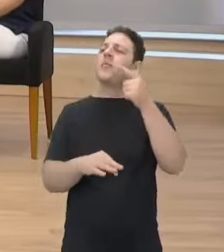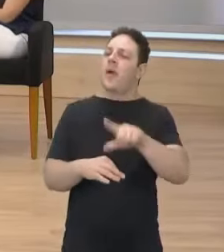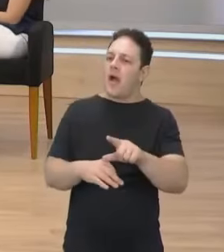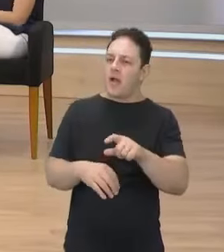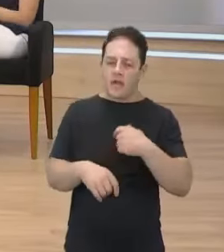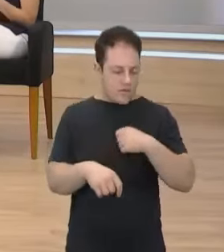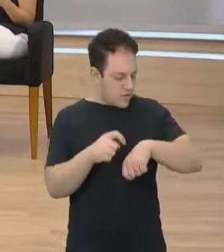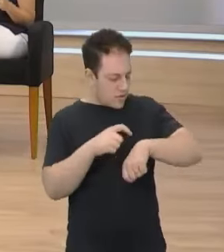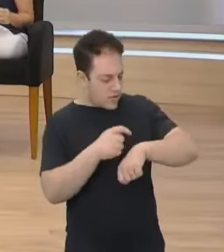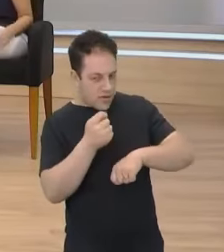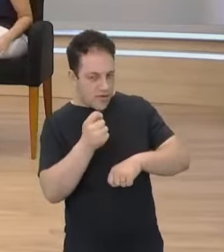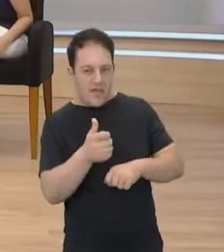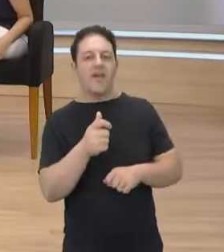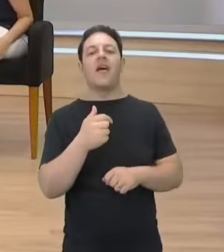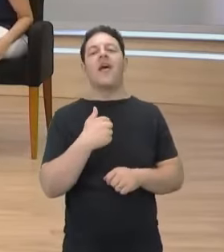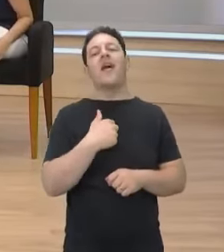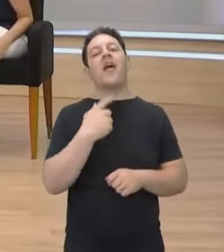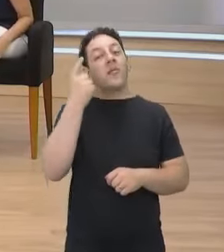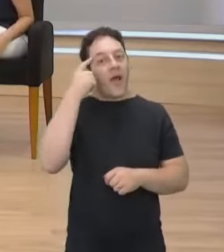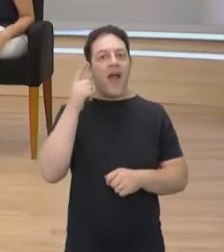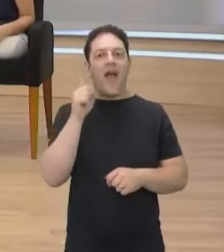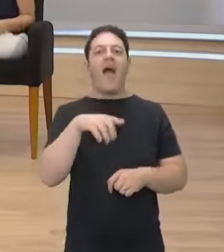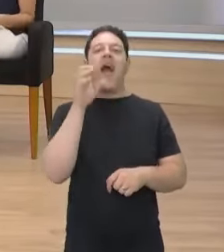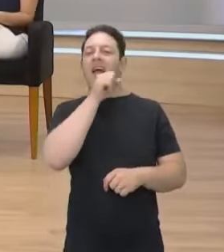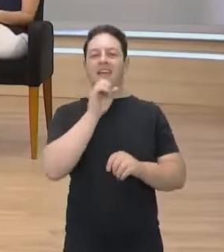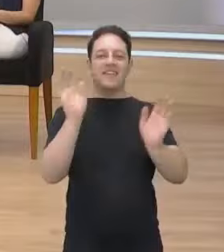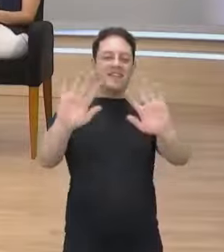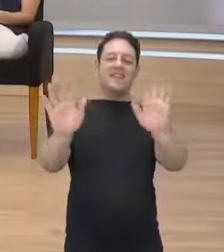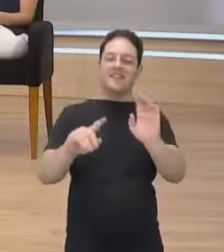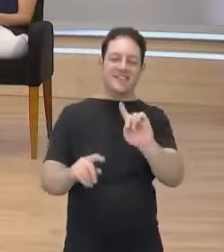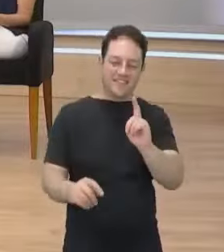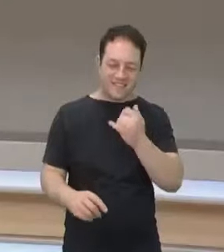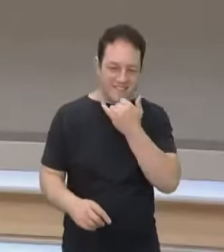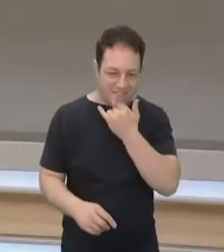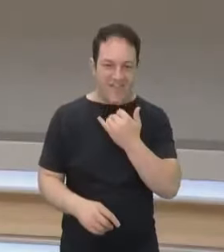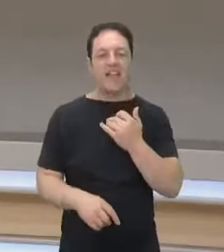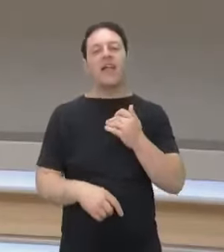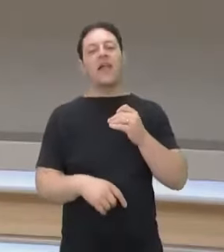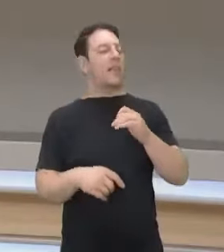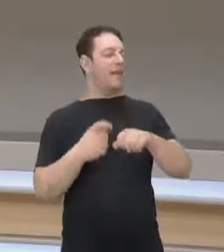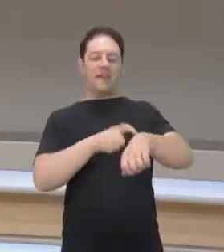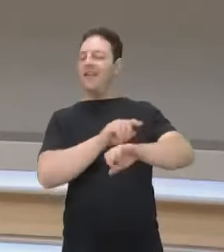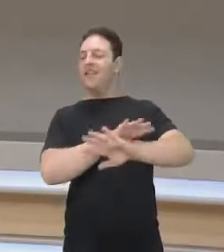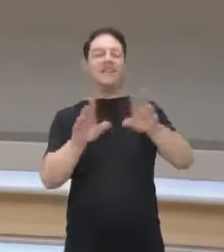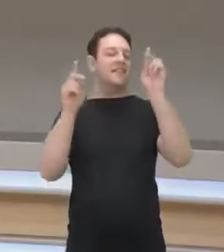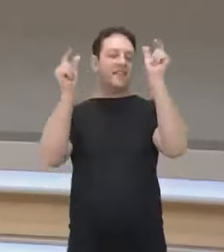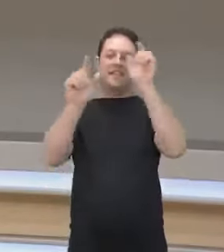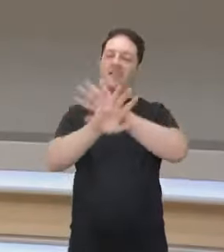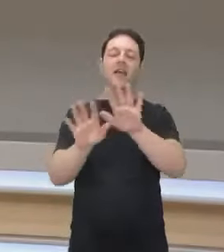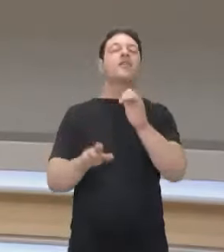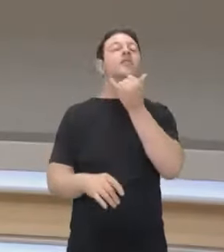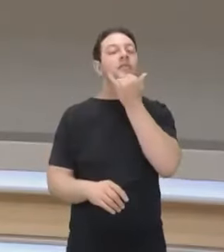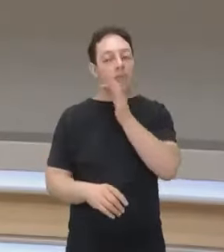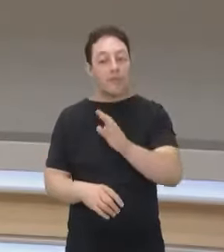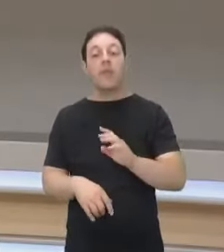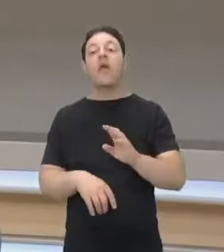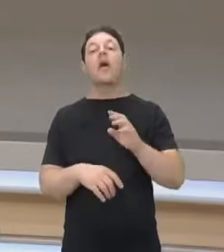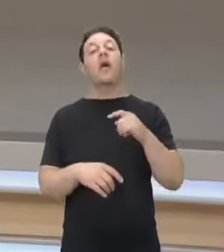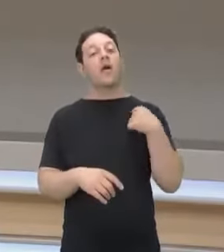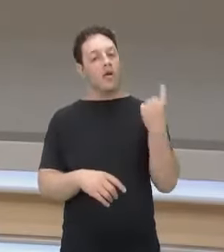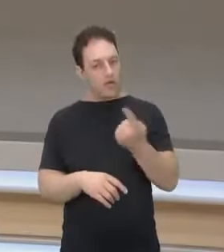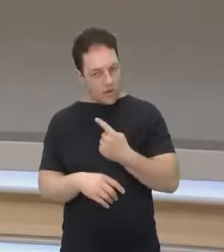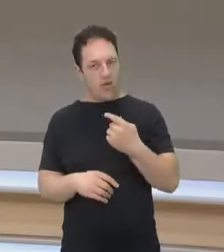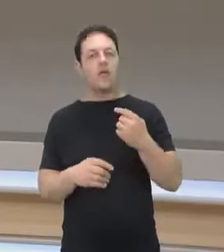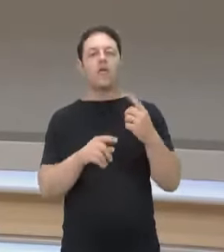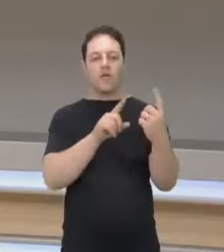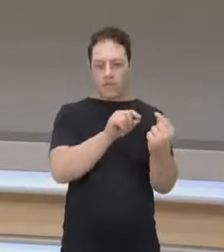meio minuto. É que eu me despedi, eu achei que fosse reunião do MITS. Então, pode falar. Deu tempo, tchau, né? Então, pessoal, nós